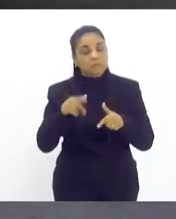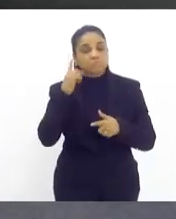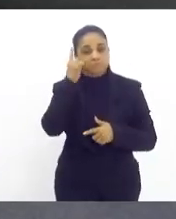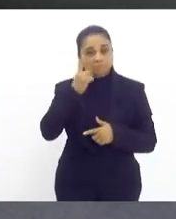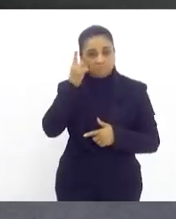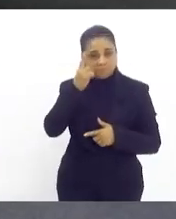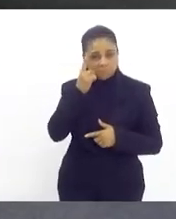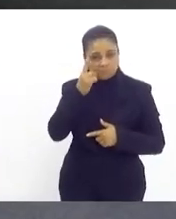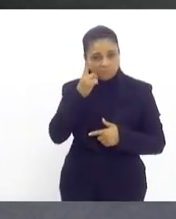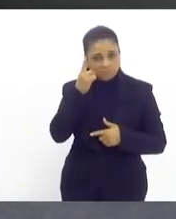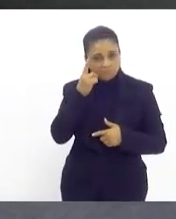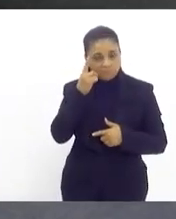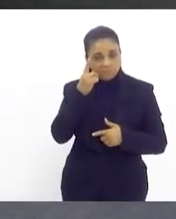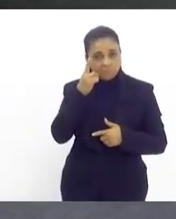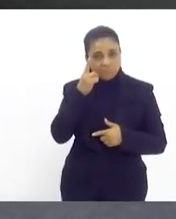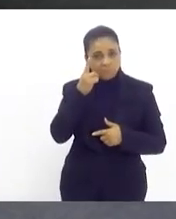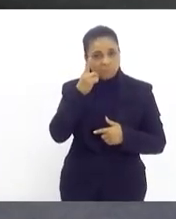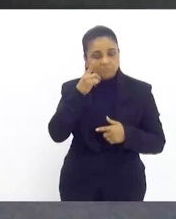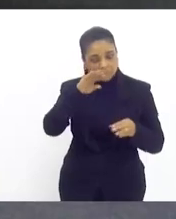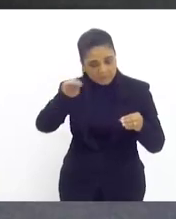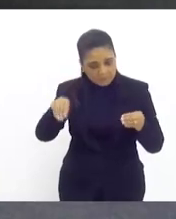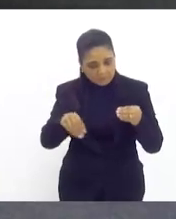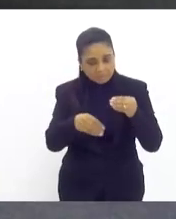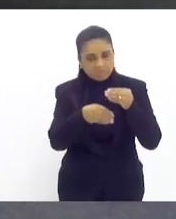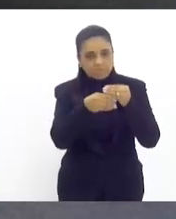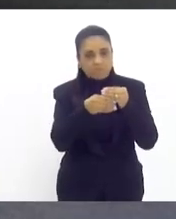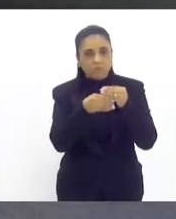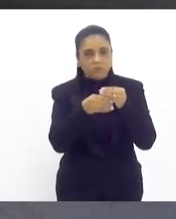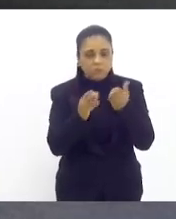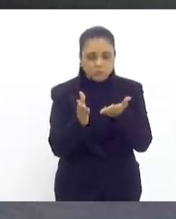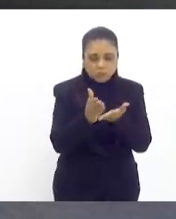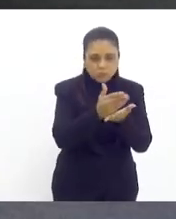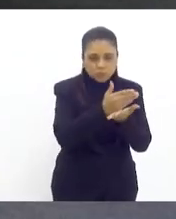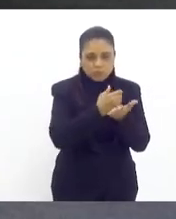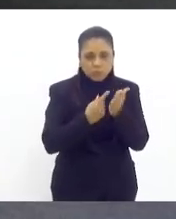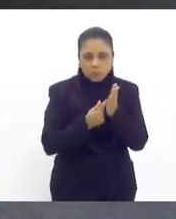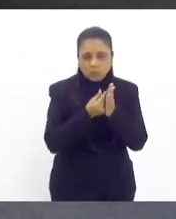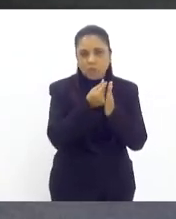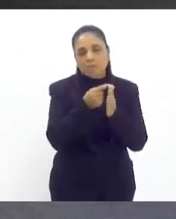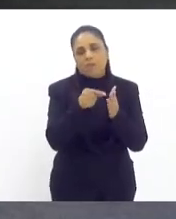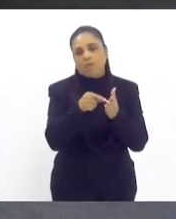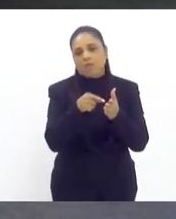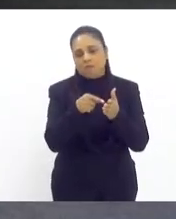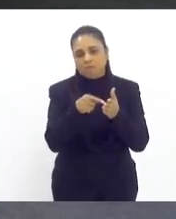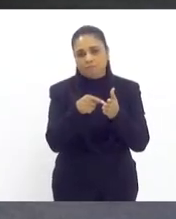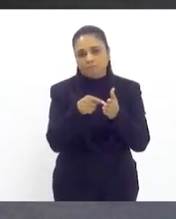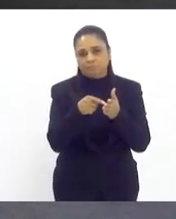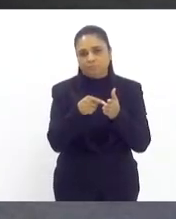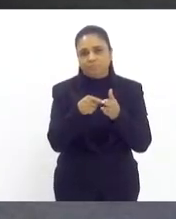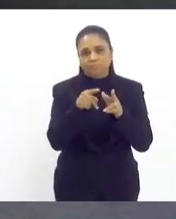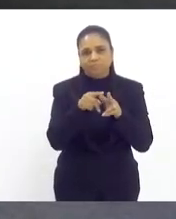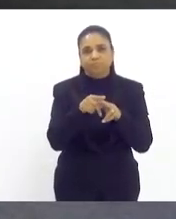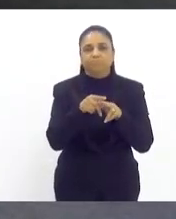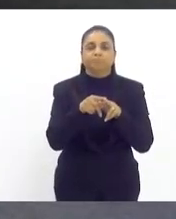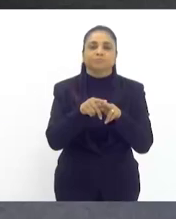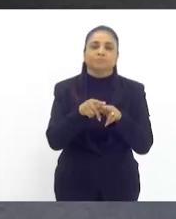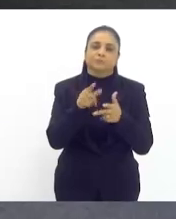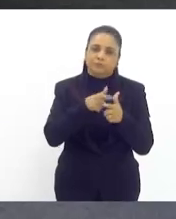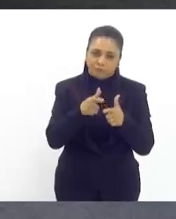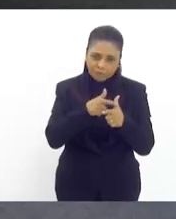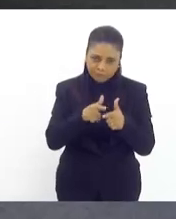é inserir no orçamento essas questões quero lembrar deputada tia Ju que